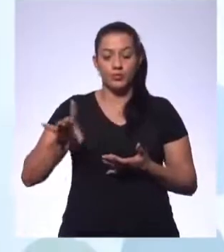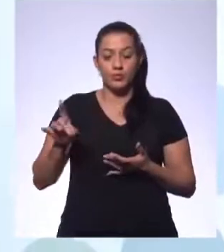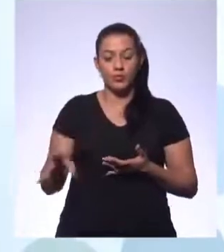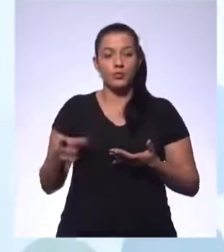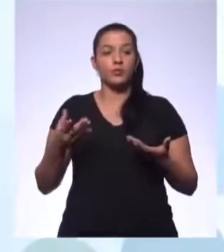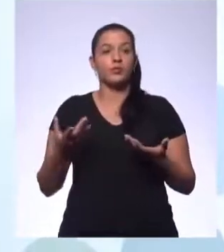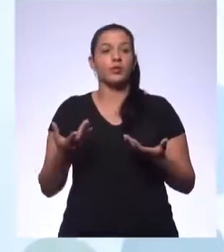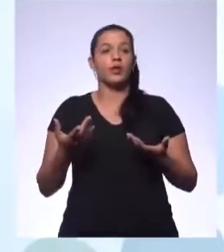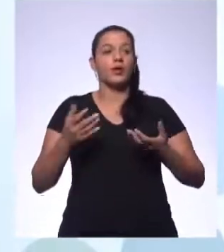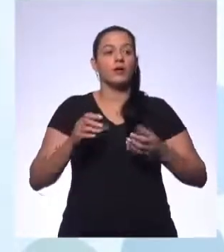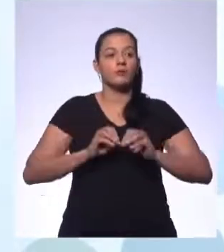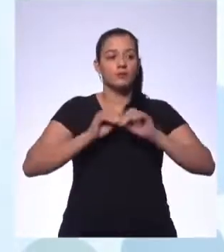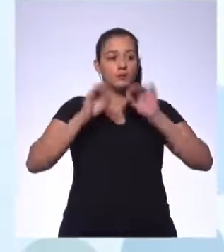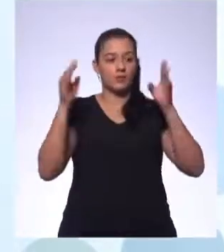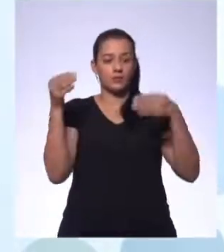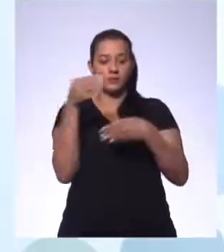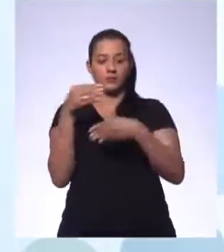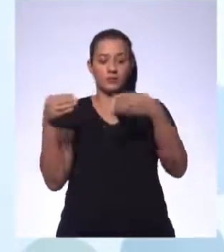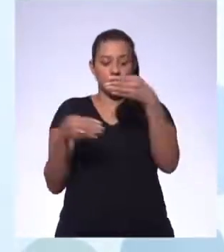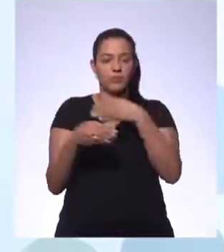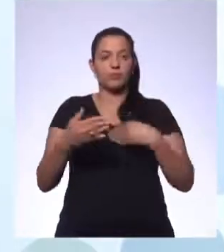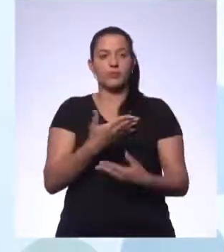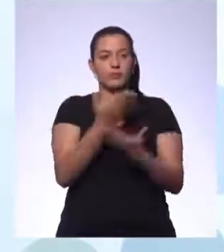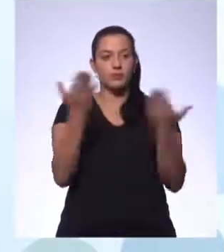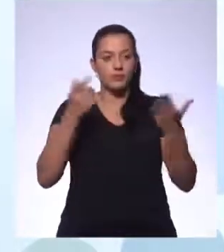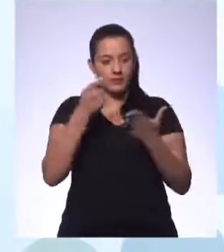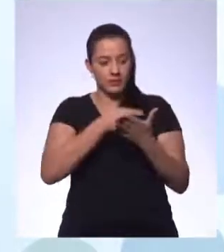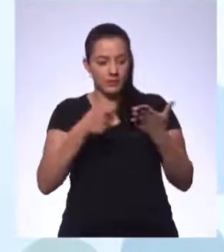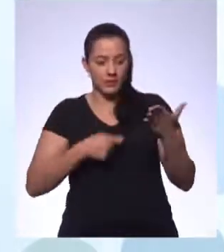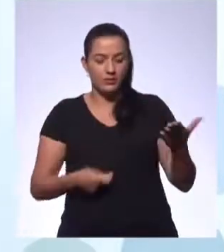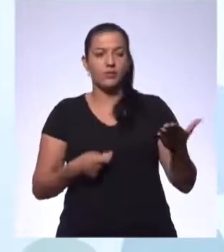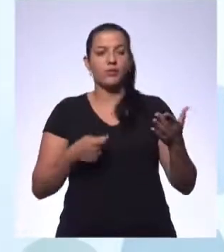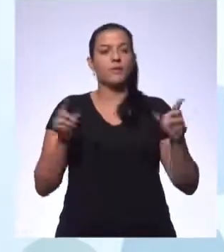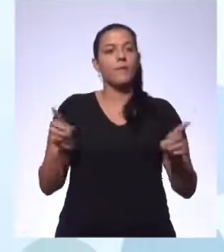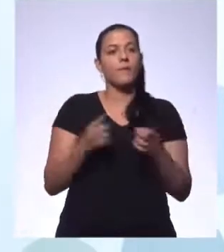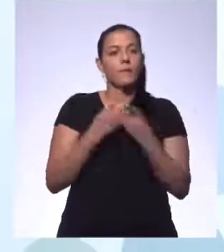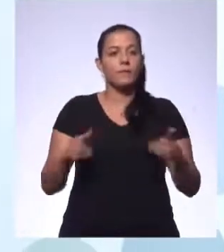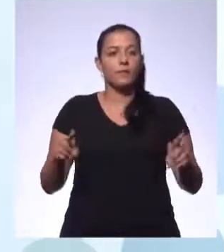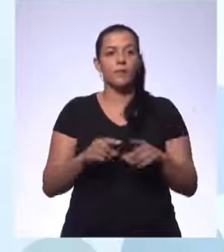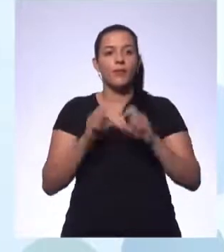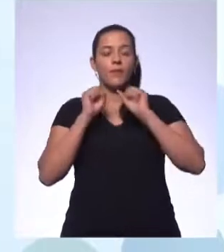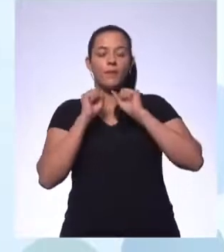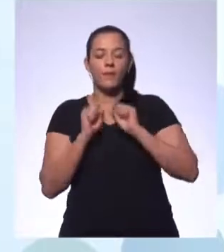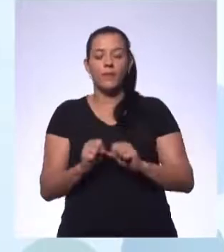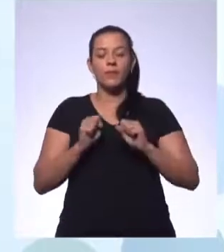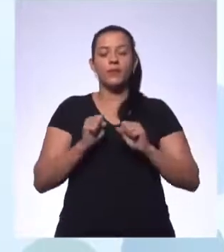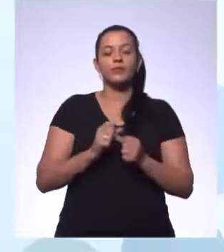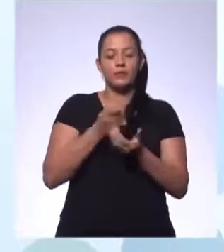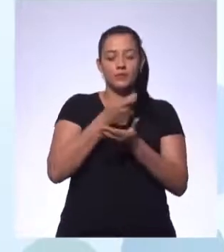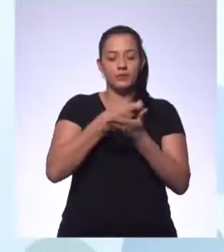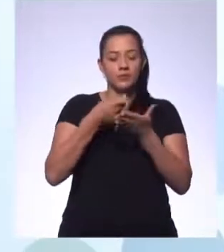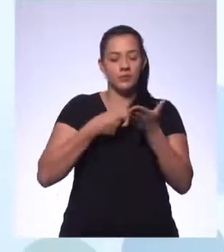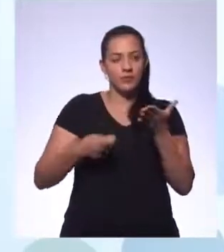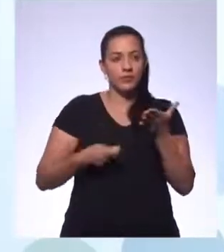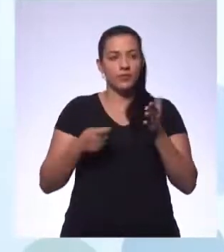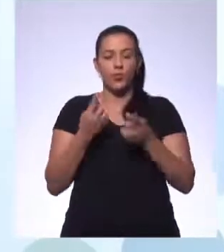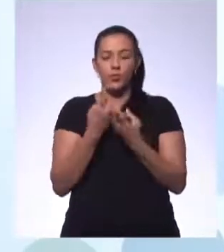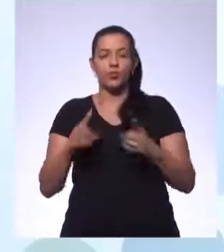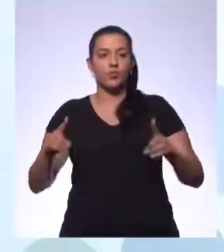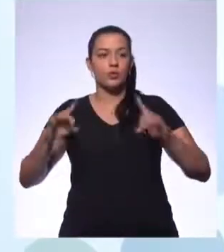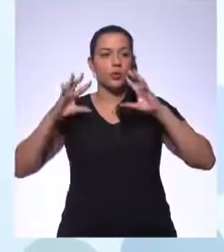que vocês possam escrever, né? Um musical, tá? Lembre-se, gente, pode escrever apenas, né, um trecho, não precisa escrever o musical